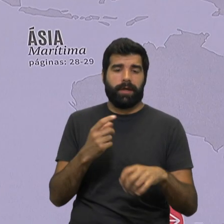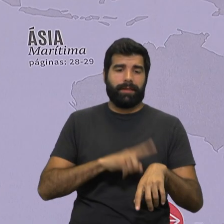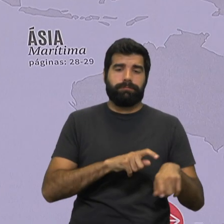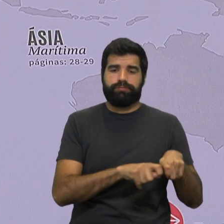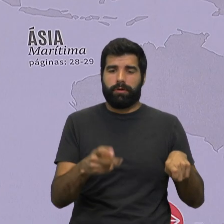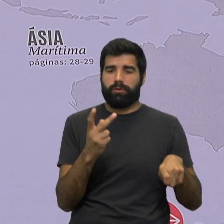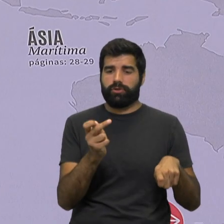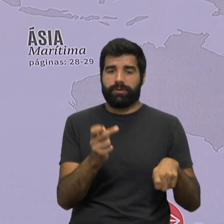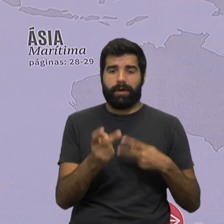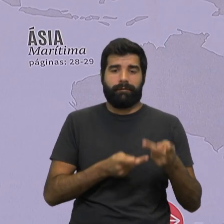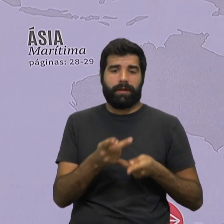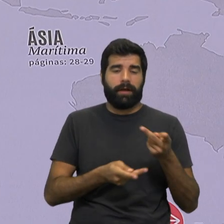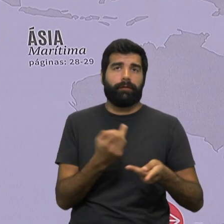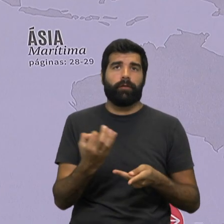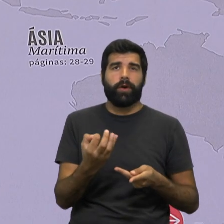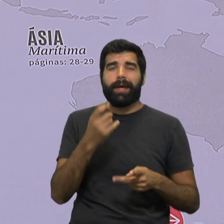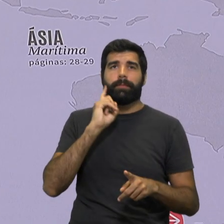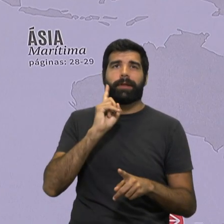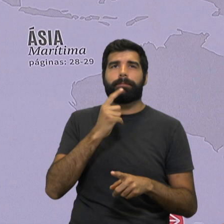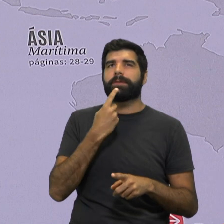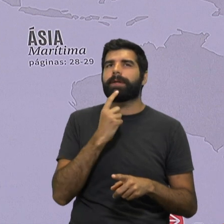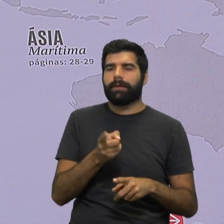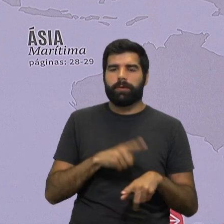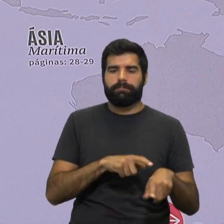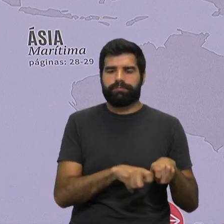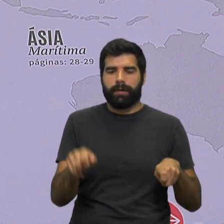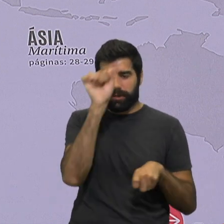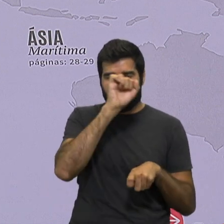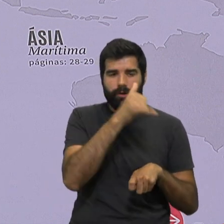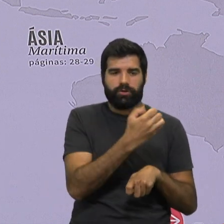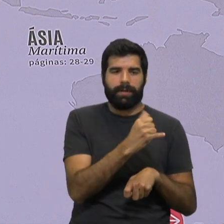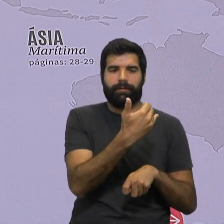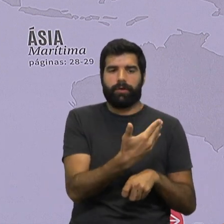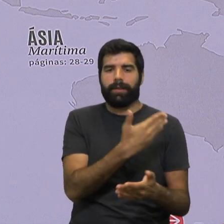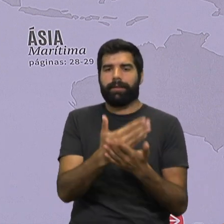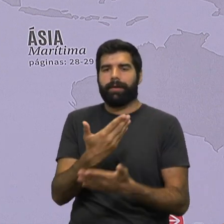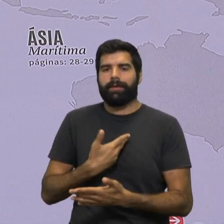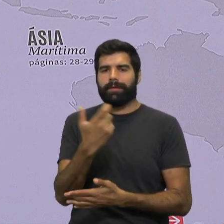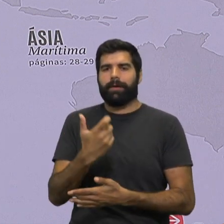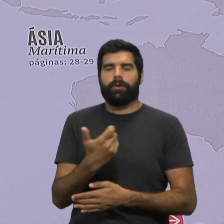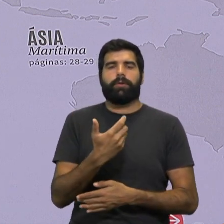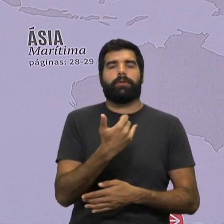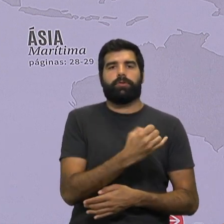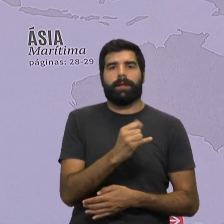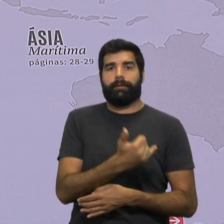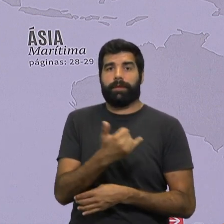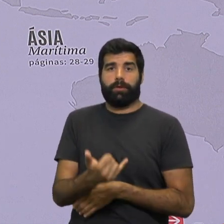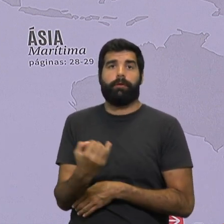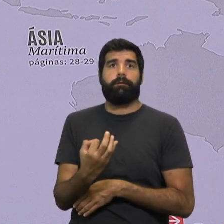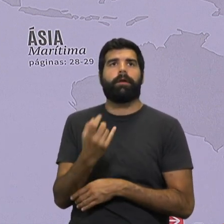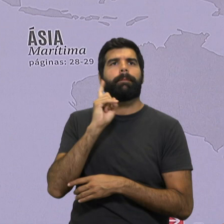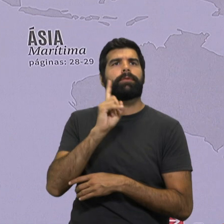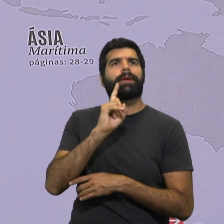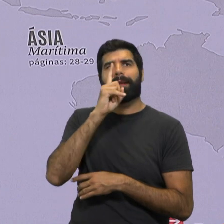foram analisados. Portanto, convém perceber que este período analisado é entre janeiro de 21 até dezembro de 22. Temos que nos lembrar que